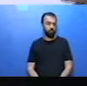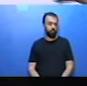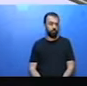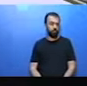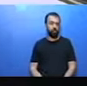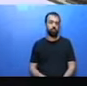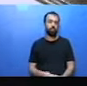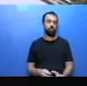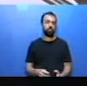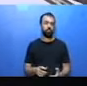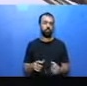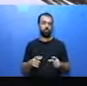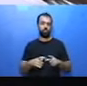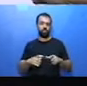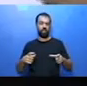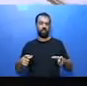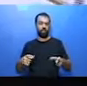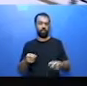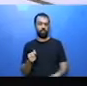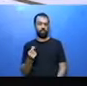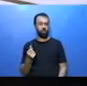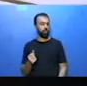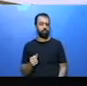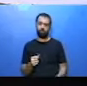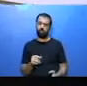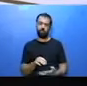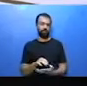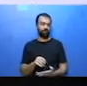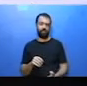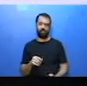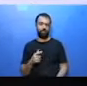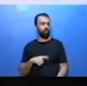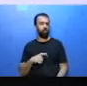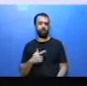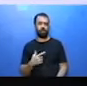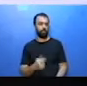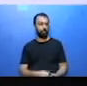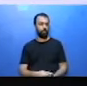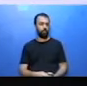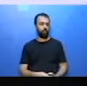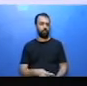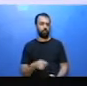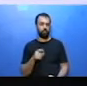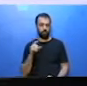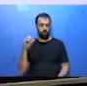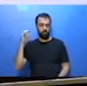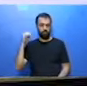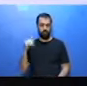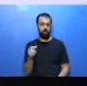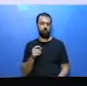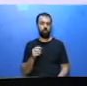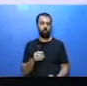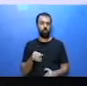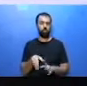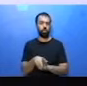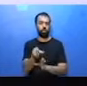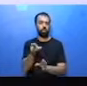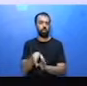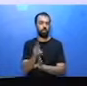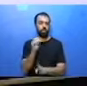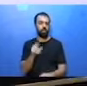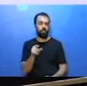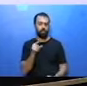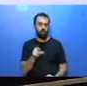aparecem as notas tá eu sugiro para vocês desenho com as crianças